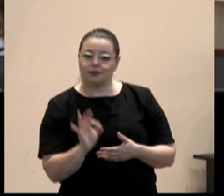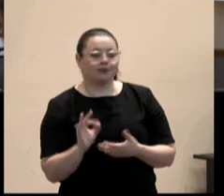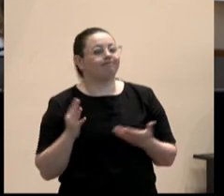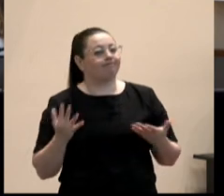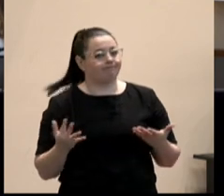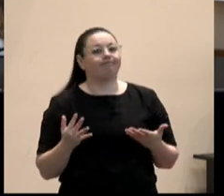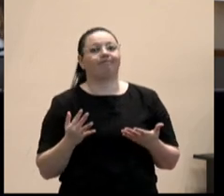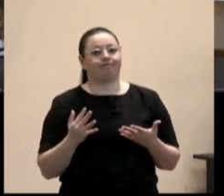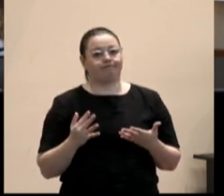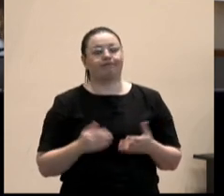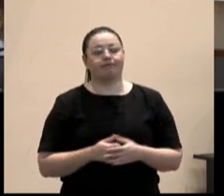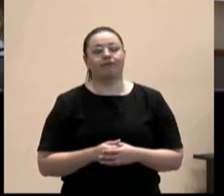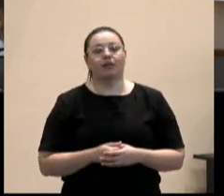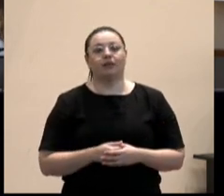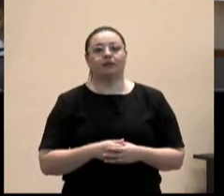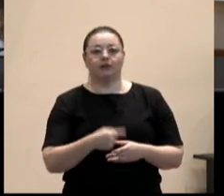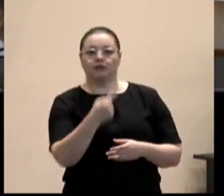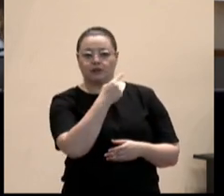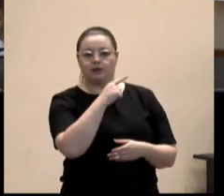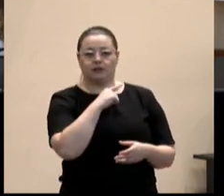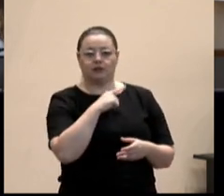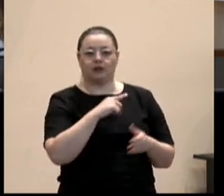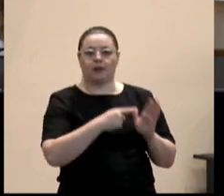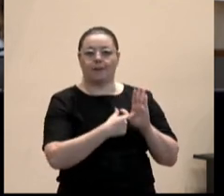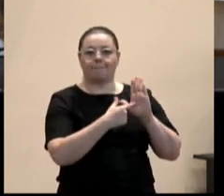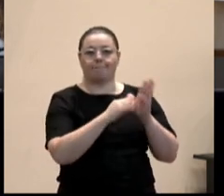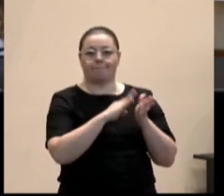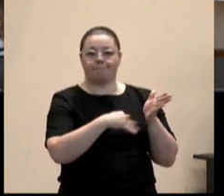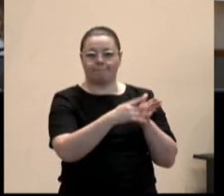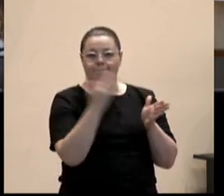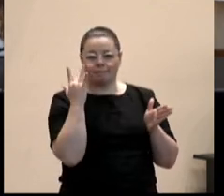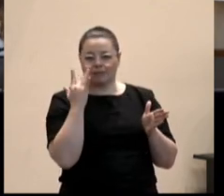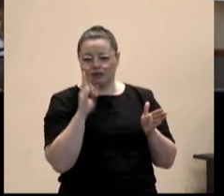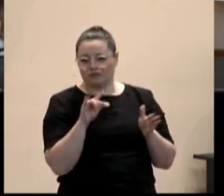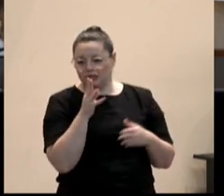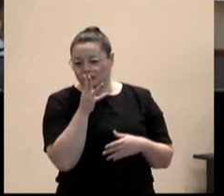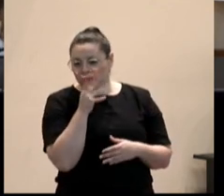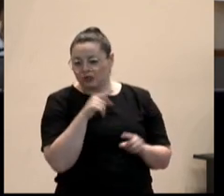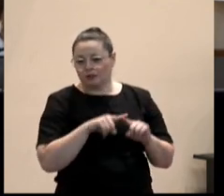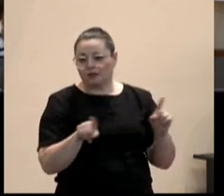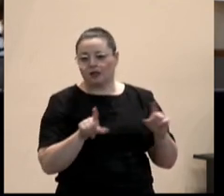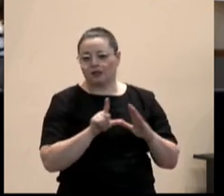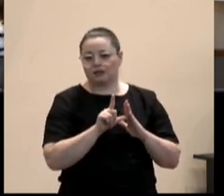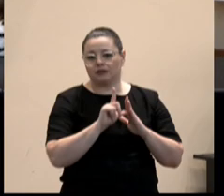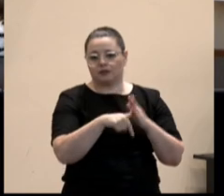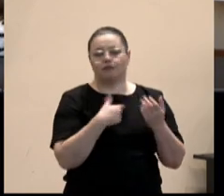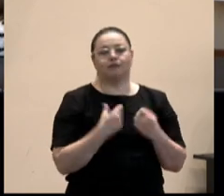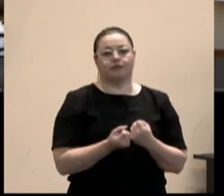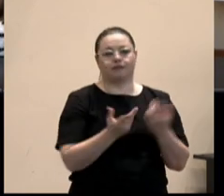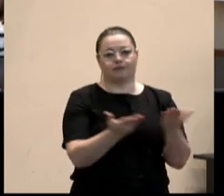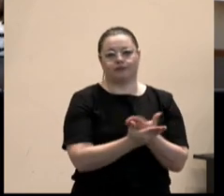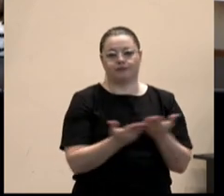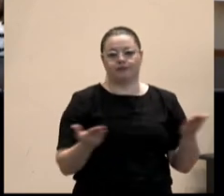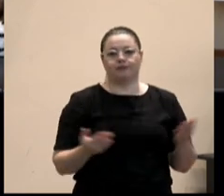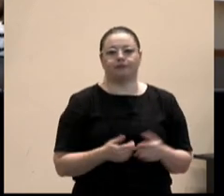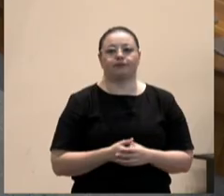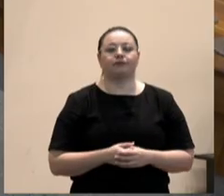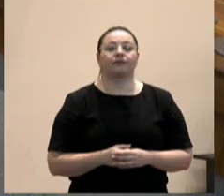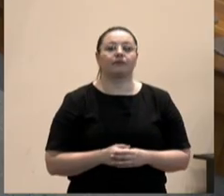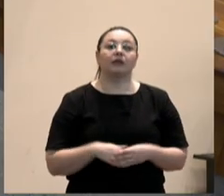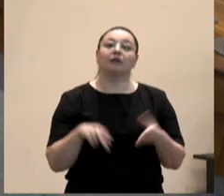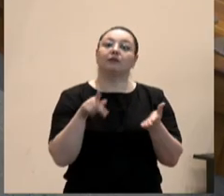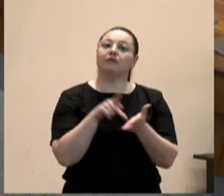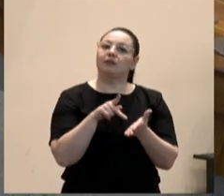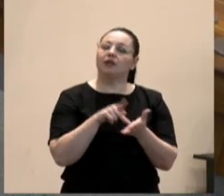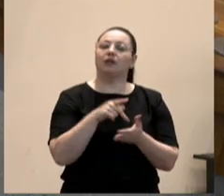não é suficiente. Então, aqui tem uma tabela, acho que vai demorar, mas depois a gente passa para vocês. Nessa tabela, na verdade, aqui a gente coloca